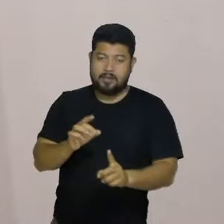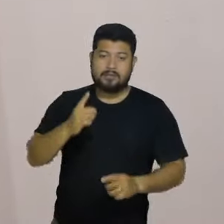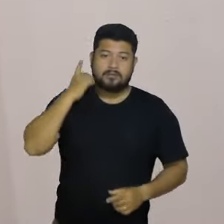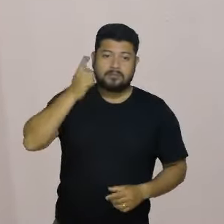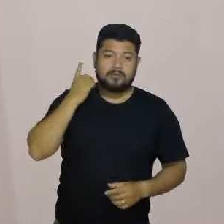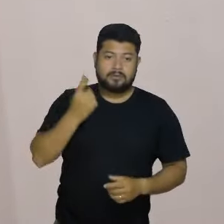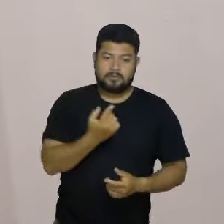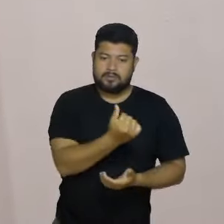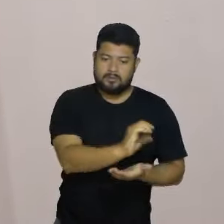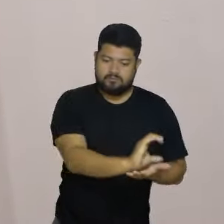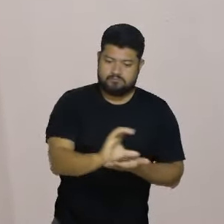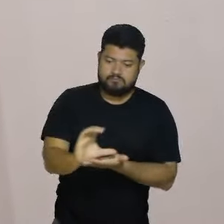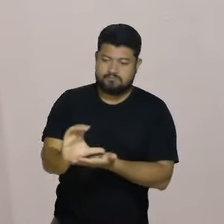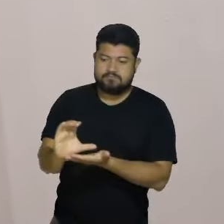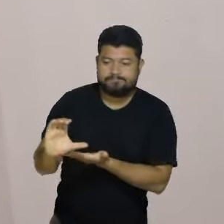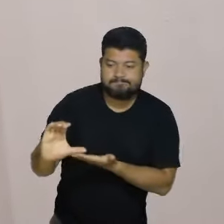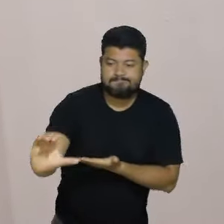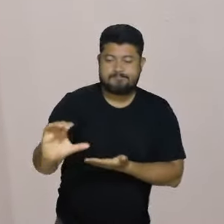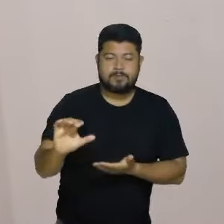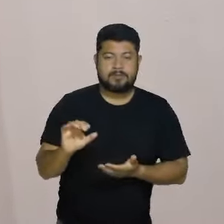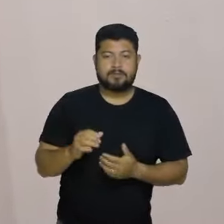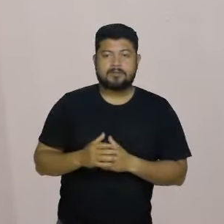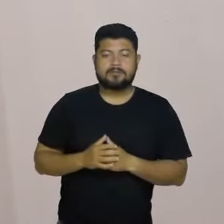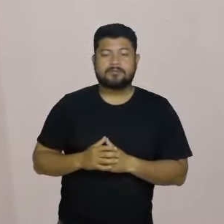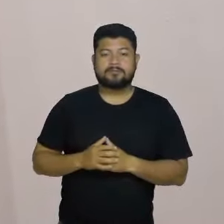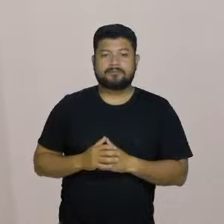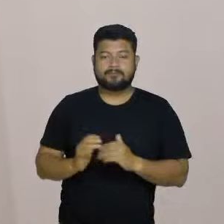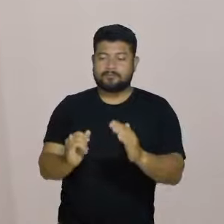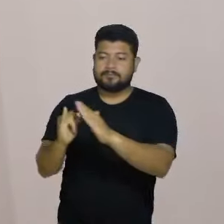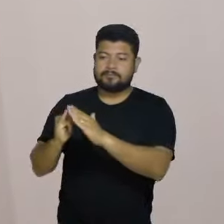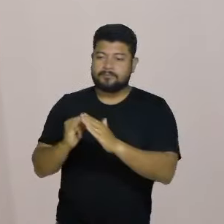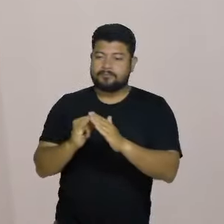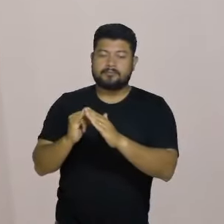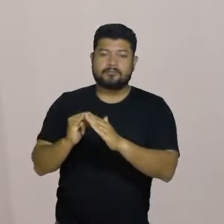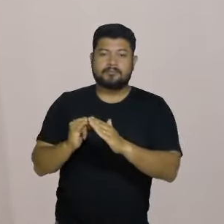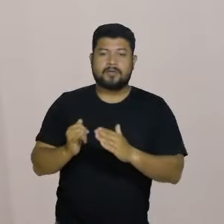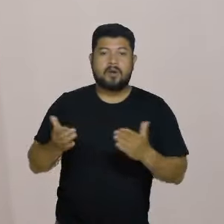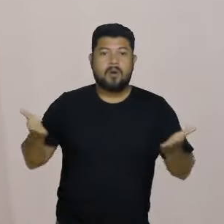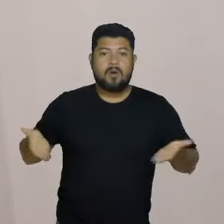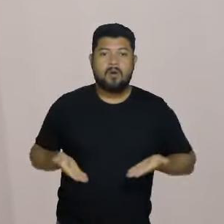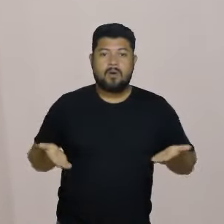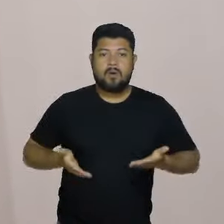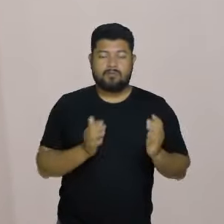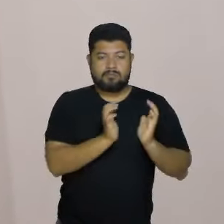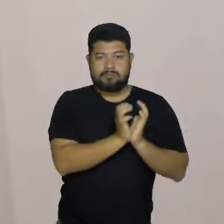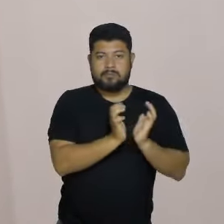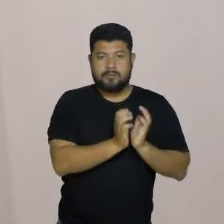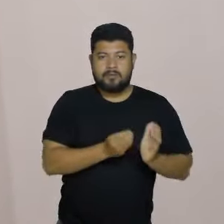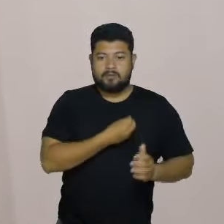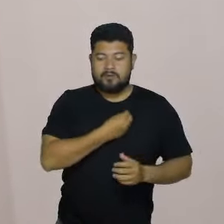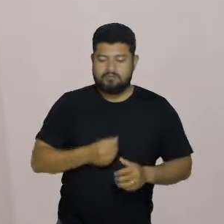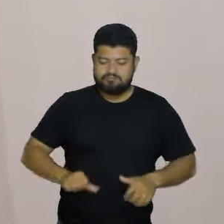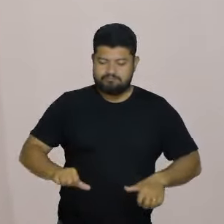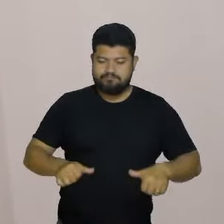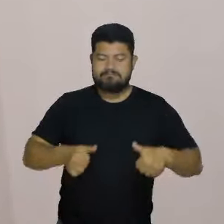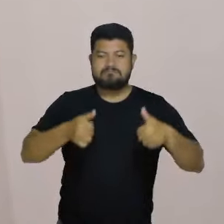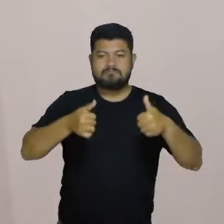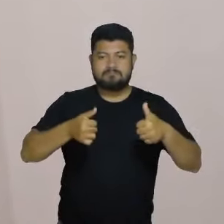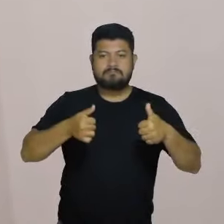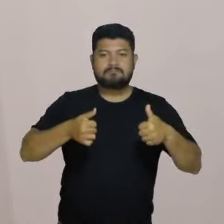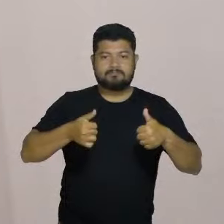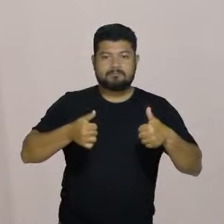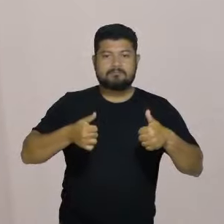emendas parlamentares para essas instituições. Hoje, as APAES vivem um momento bom, isso